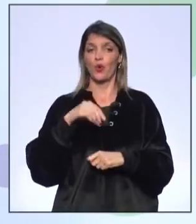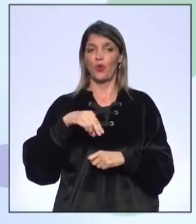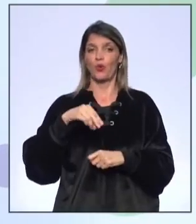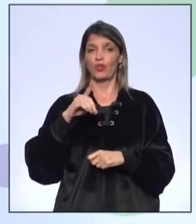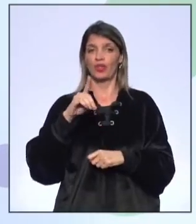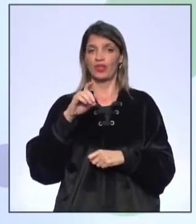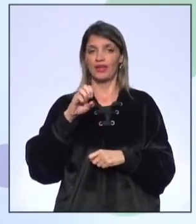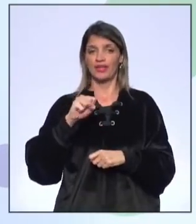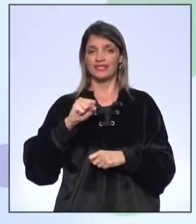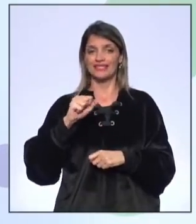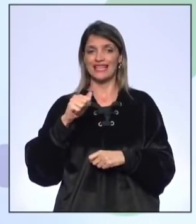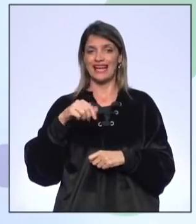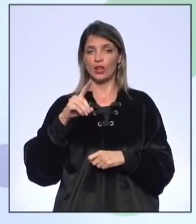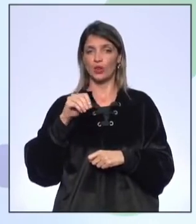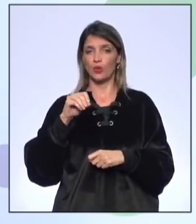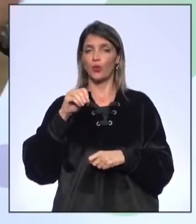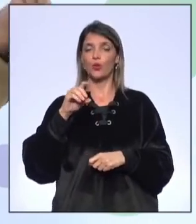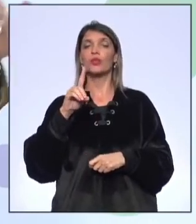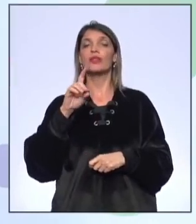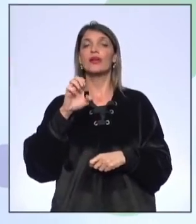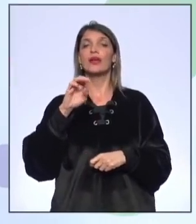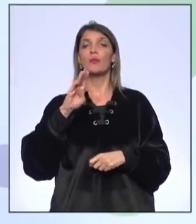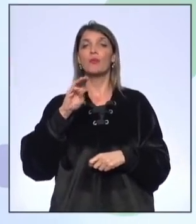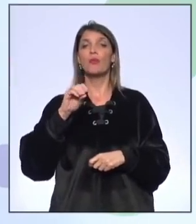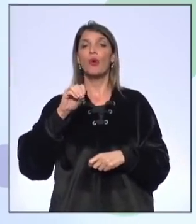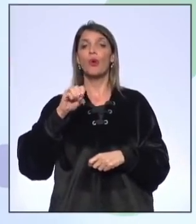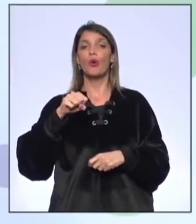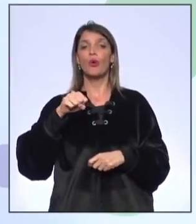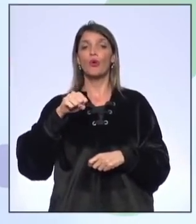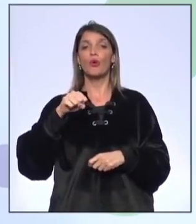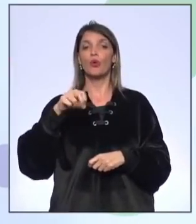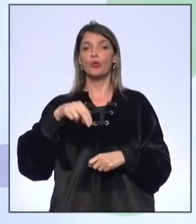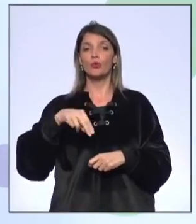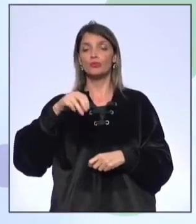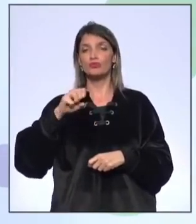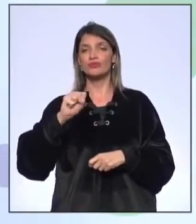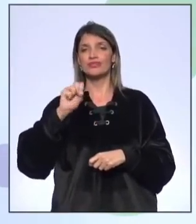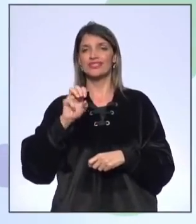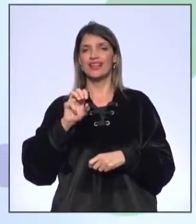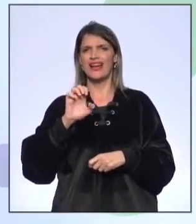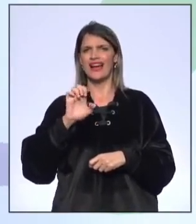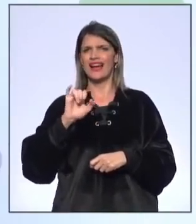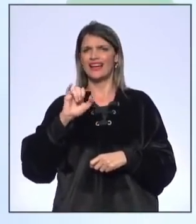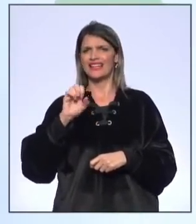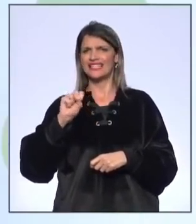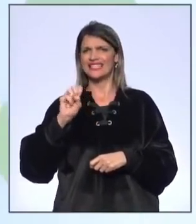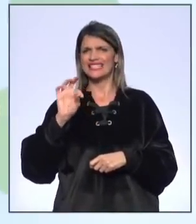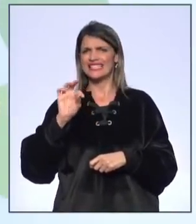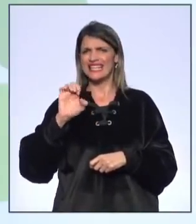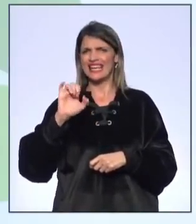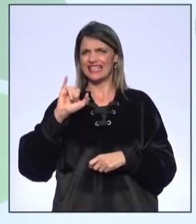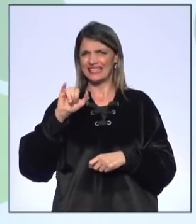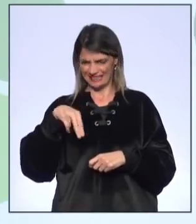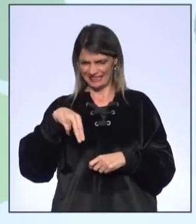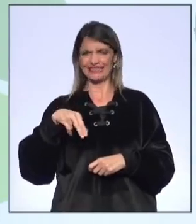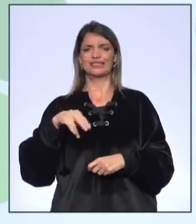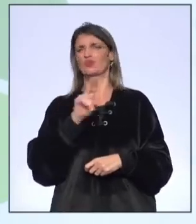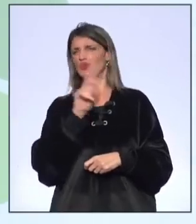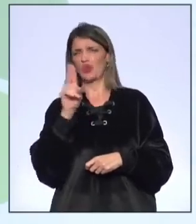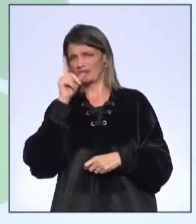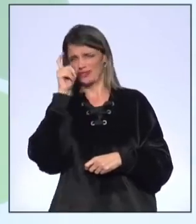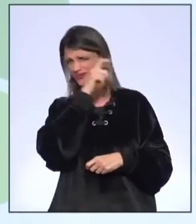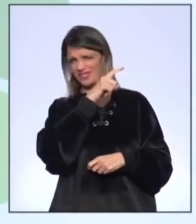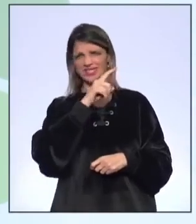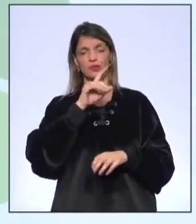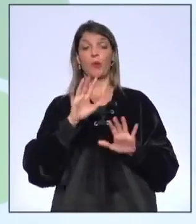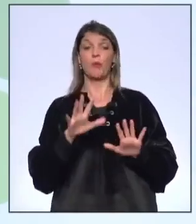Bose-Einstein, né? É um quinto estado da matéria que faz... Isso é só em laboratório mesmo que você acha esse tipo de sistema aí, tá, pessoal? Mas o que a gente vê mais